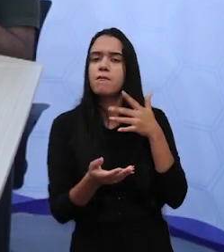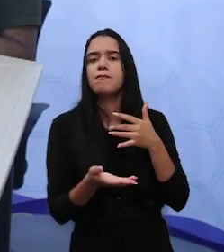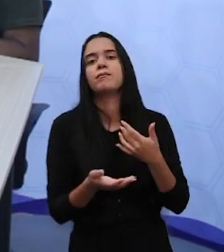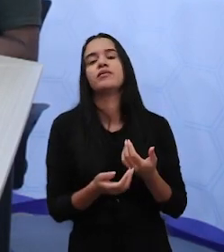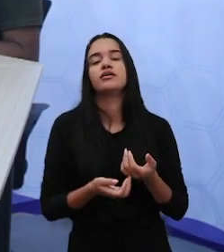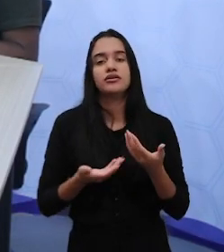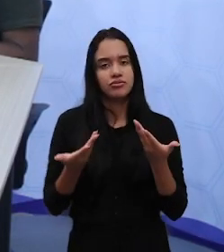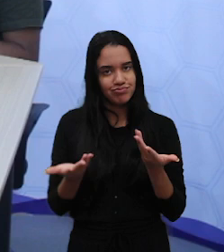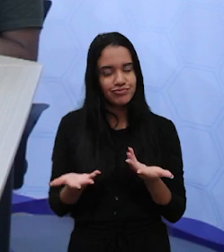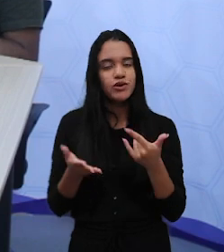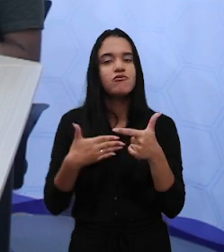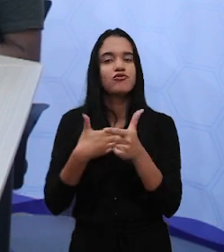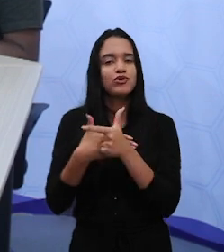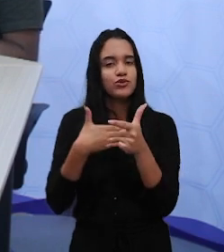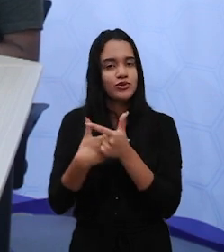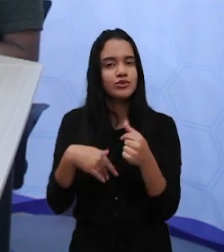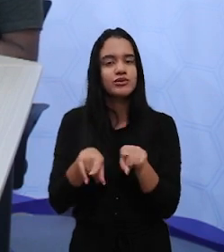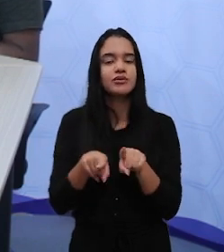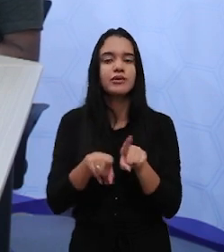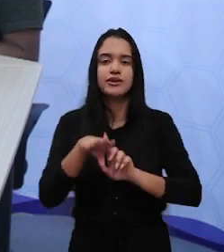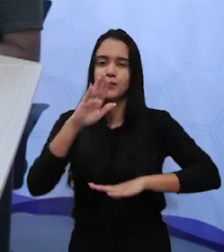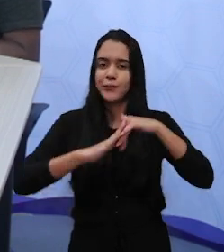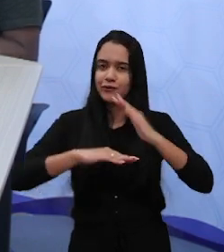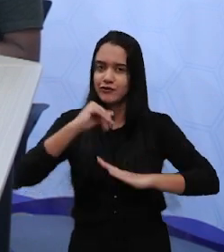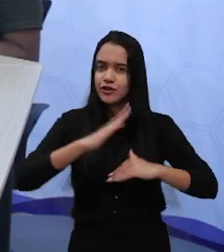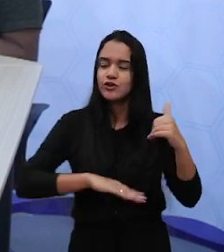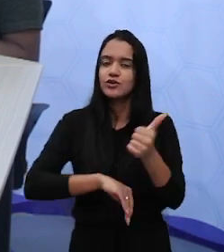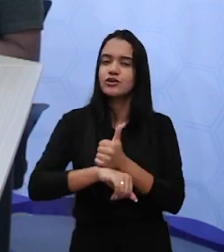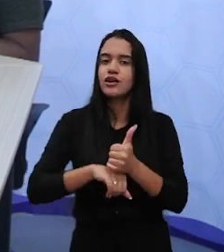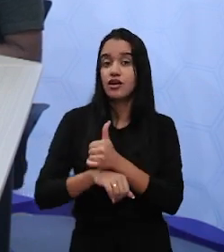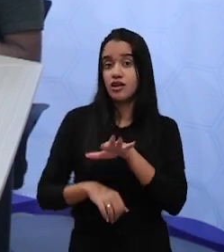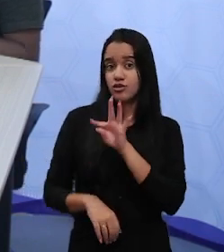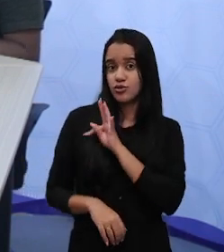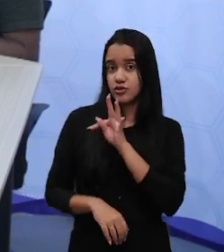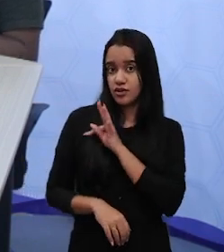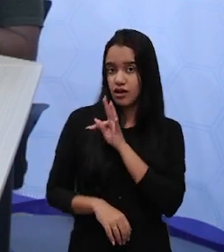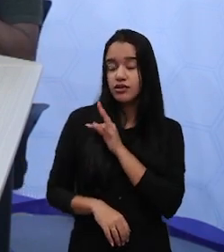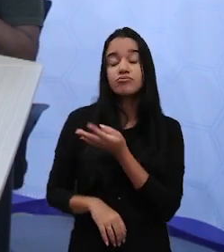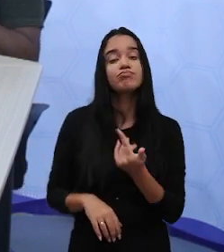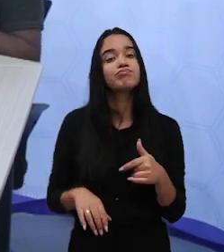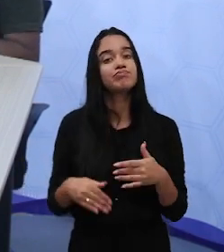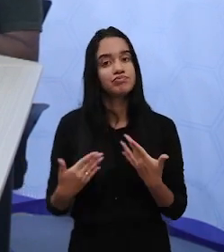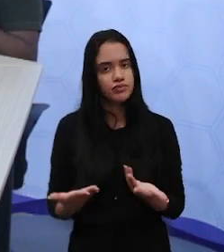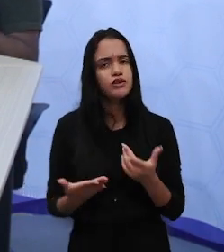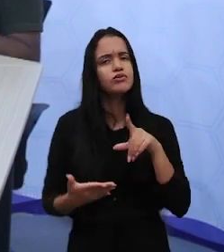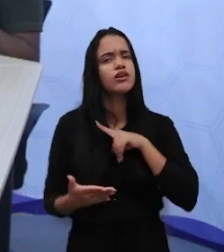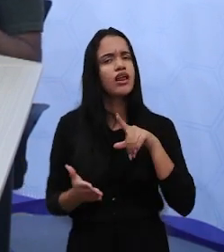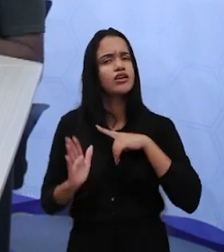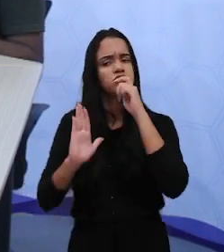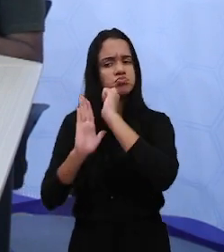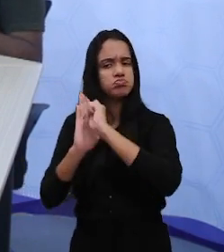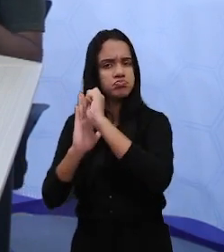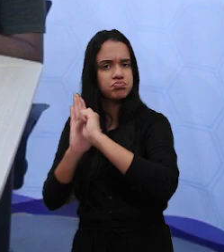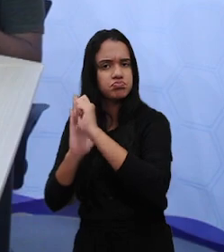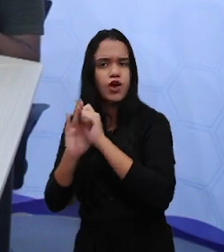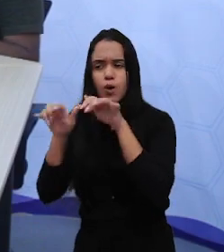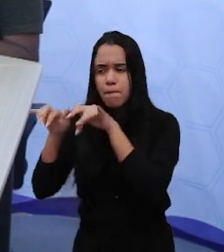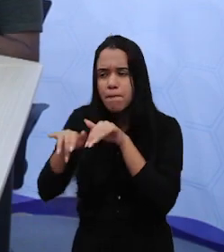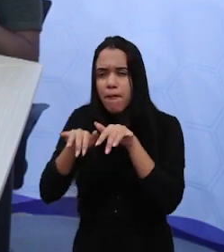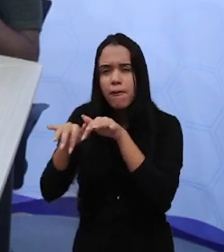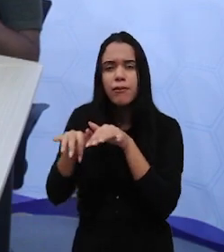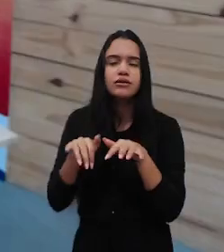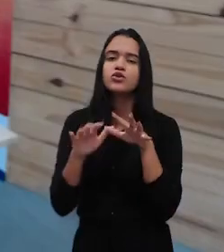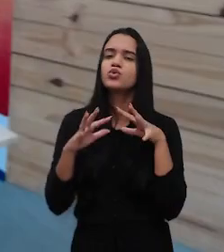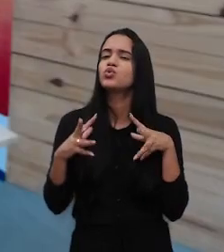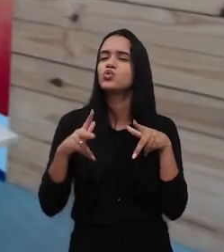Então, isso é função também do profissional de secretaria escolar, do técnico de secretaria escolar. Então, ele deve anotar ipsiliteri tudo o que foi falado